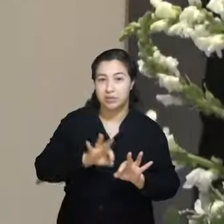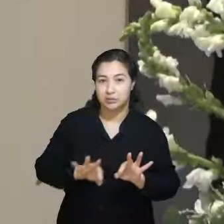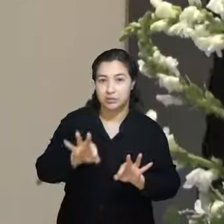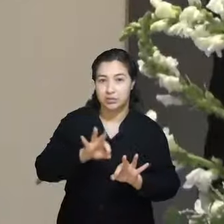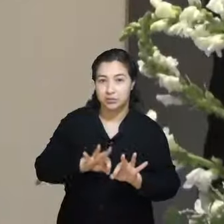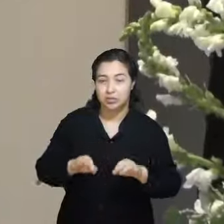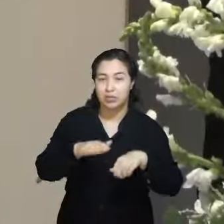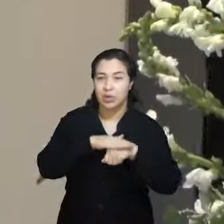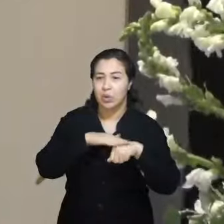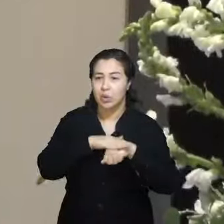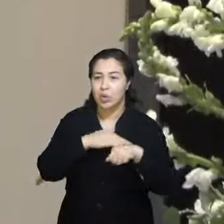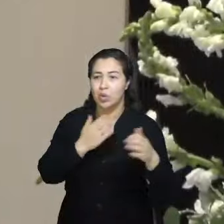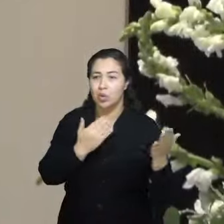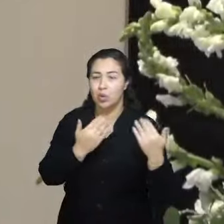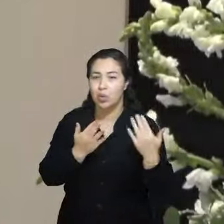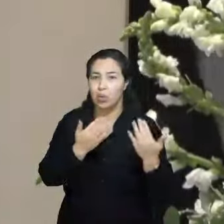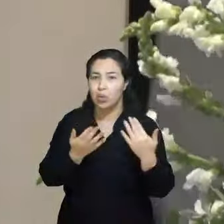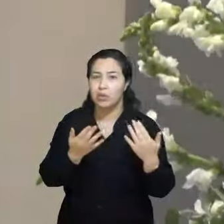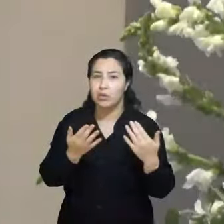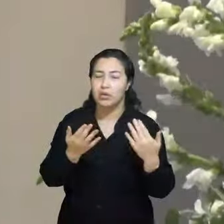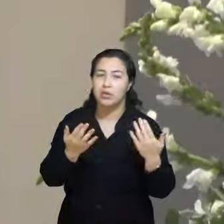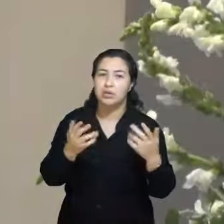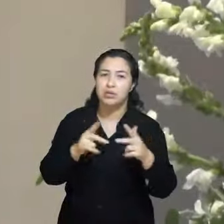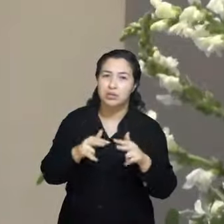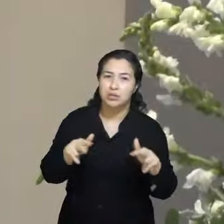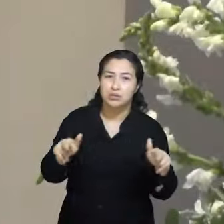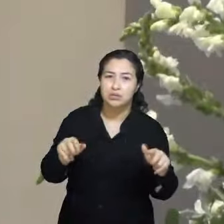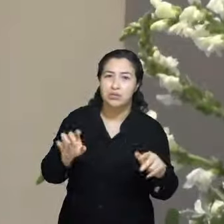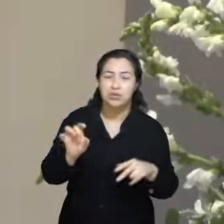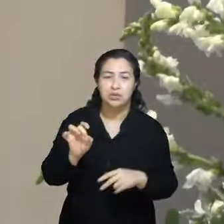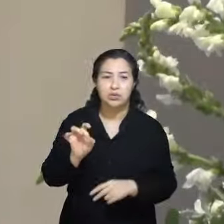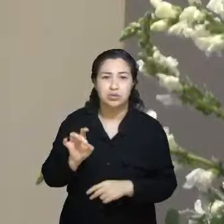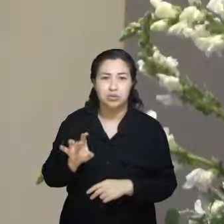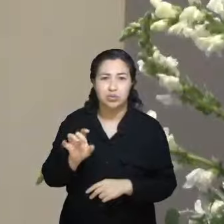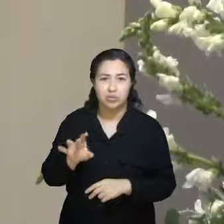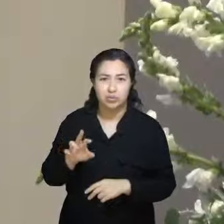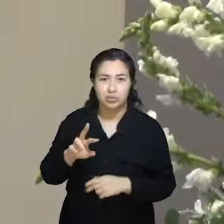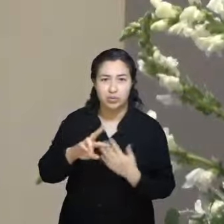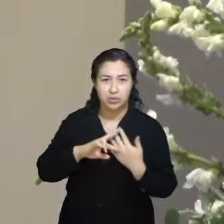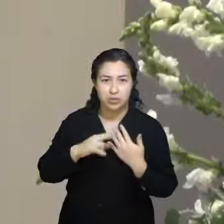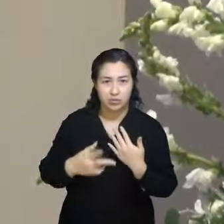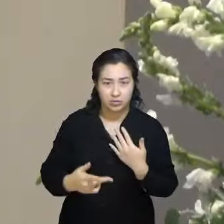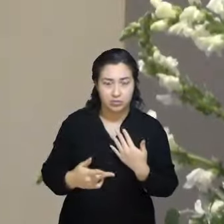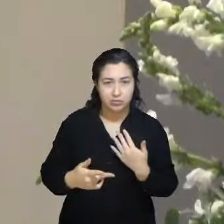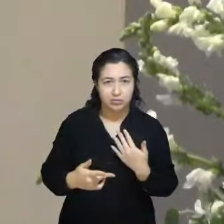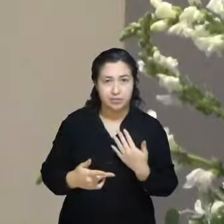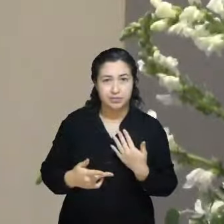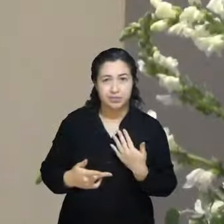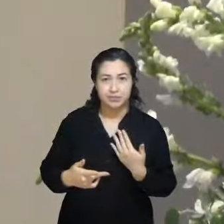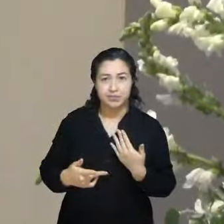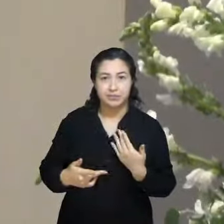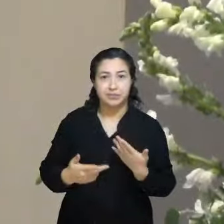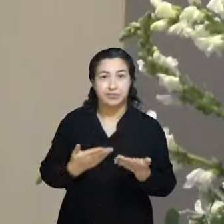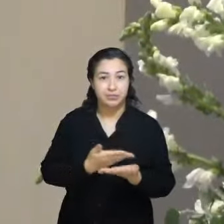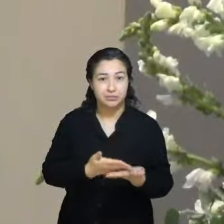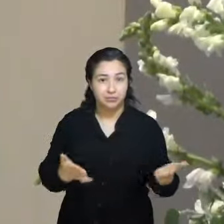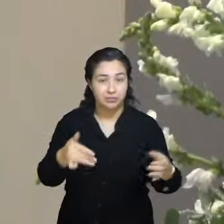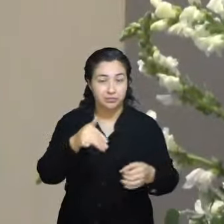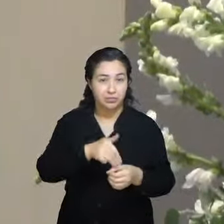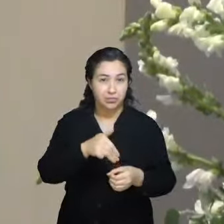conversação e permanente diálogo não apenas com vista a resolução e consolidação de uma autonomia Municipal